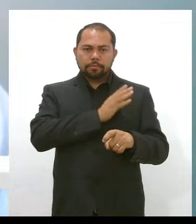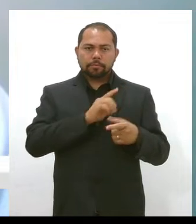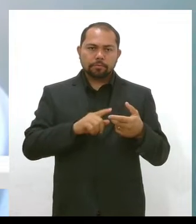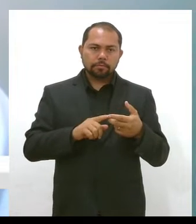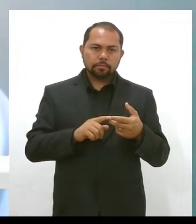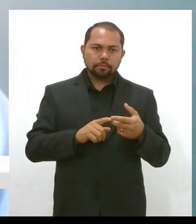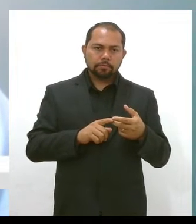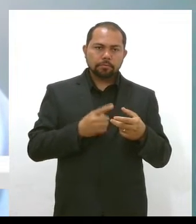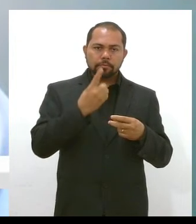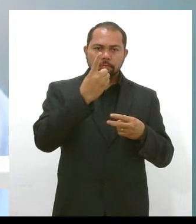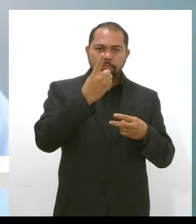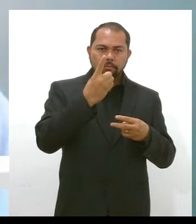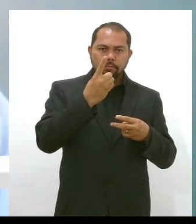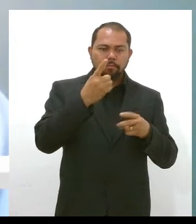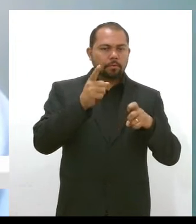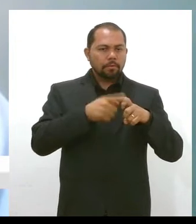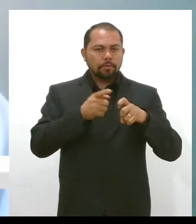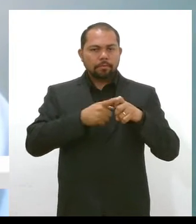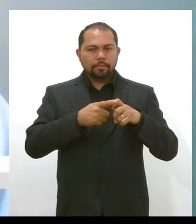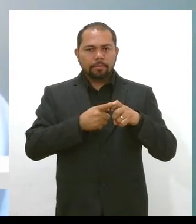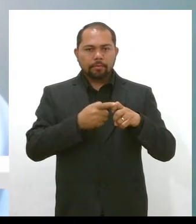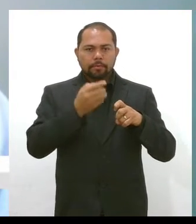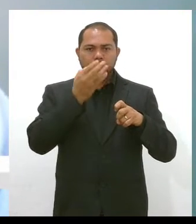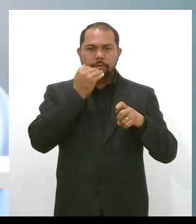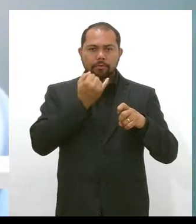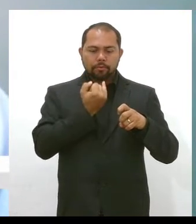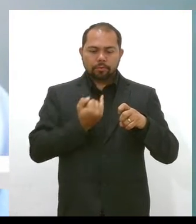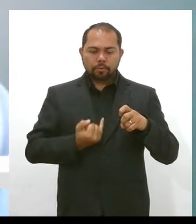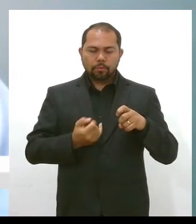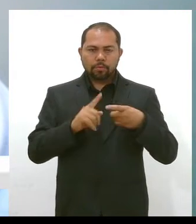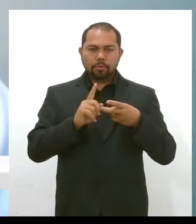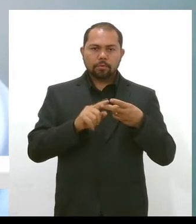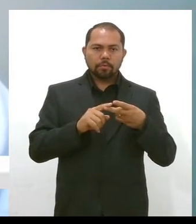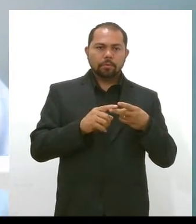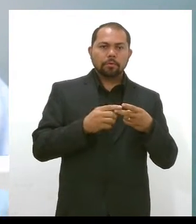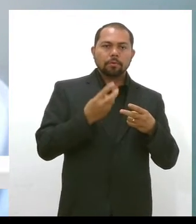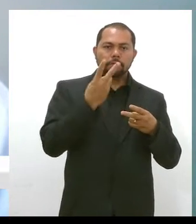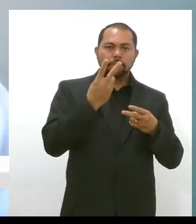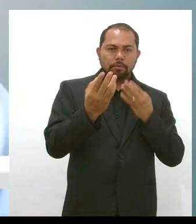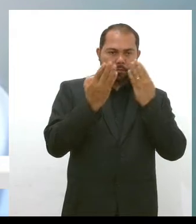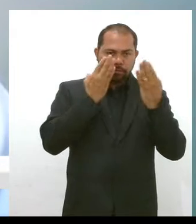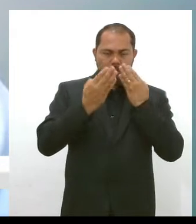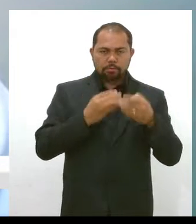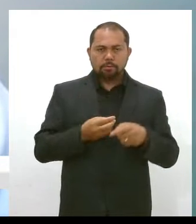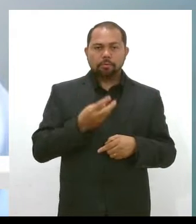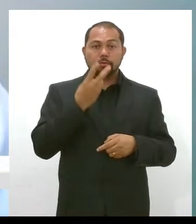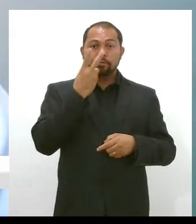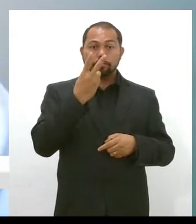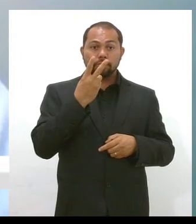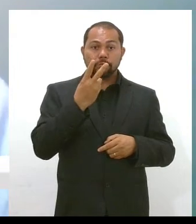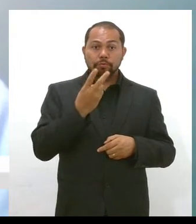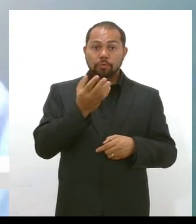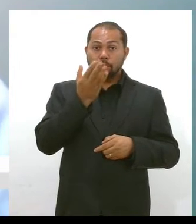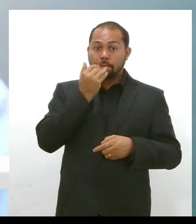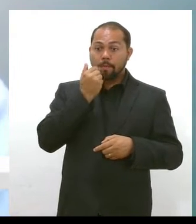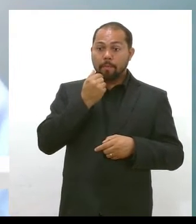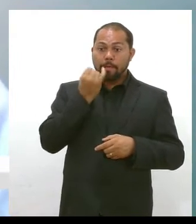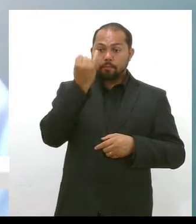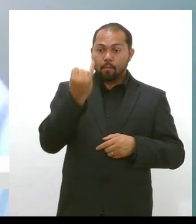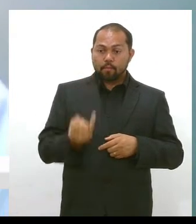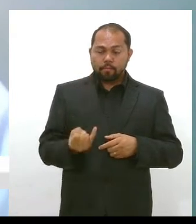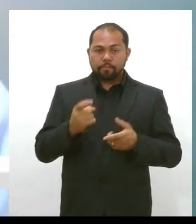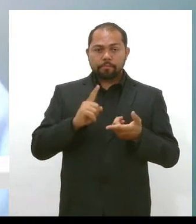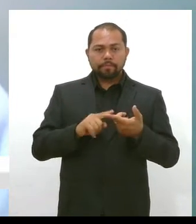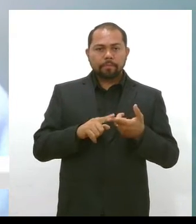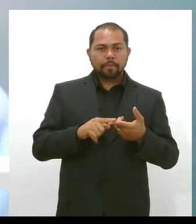endocrinologista, 2 psicólogos, 2 nutricionistas, né? Tem enfermeiros, então tem assim,